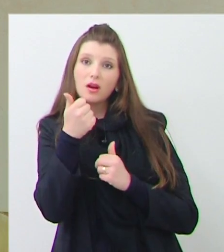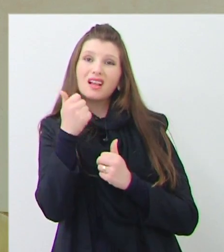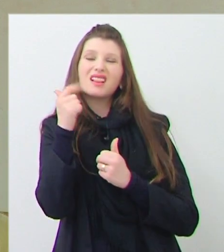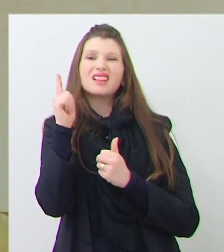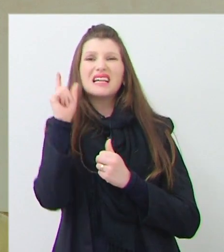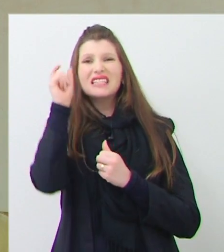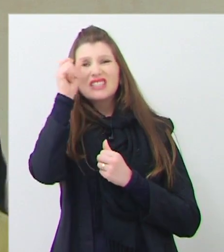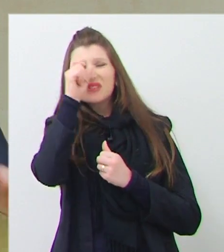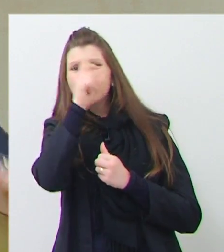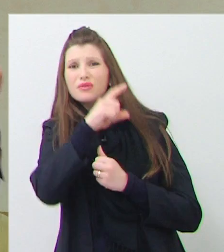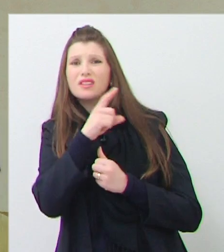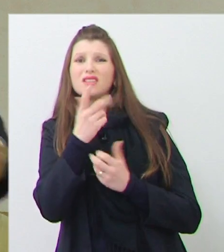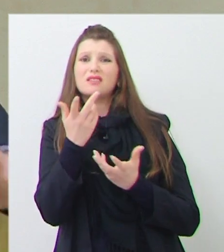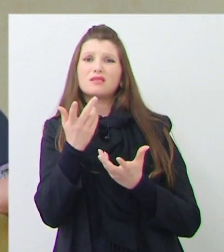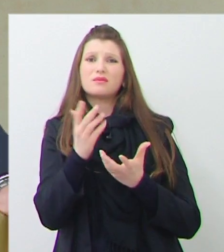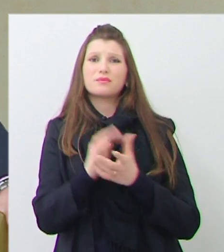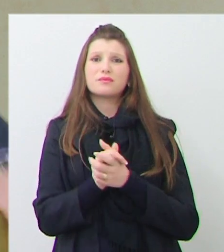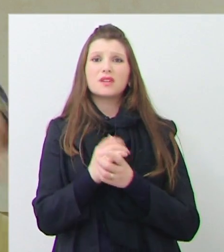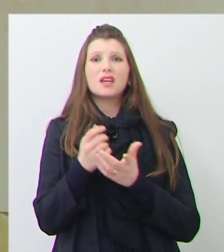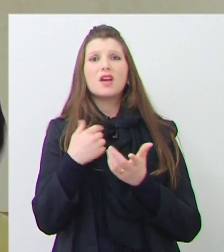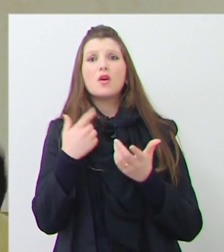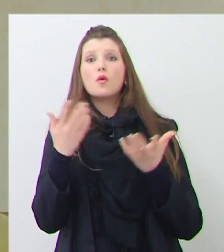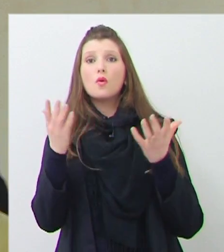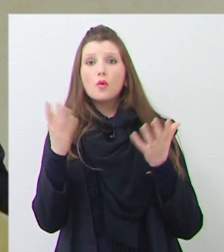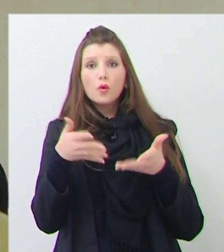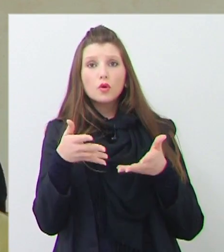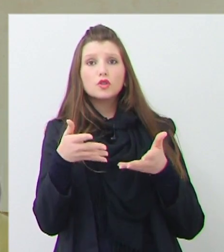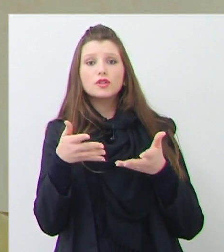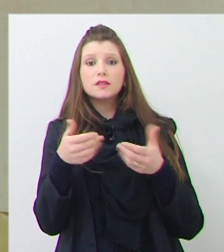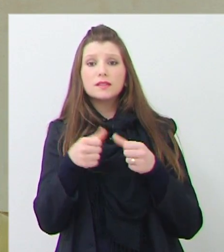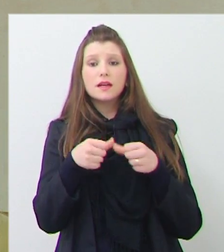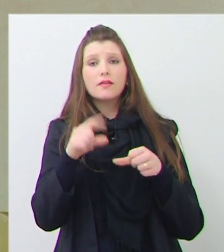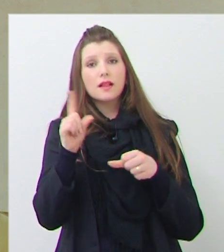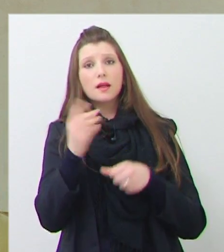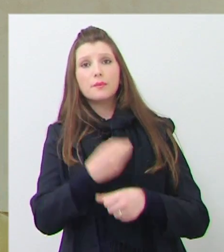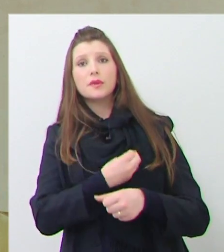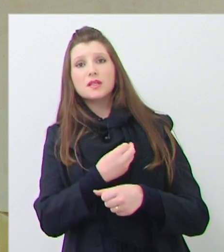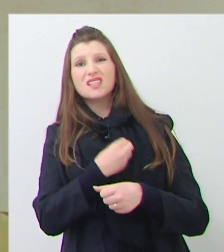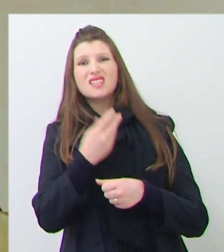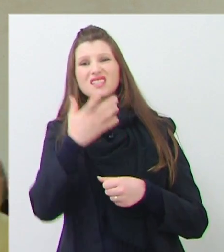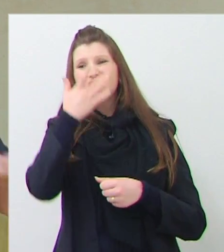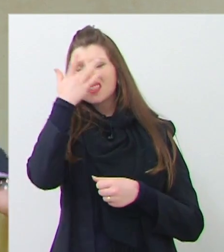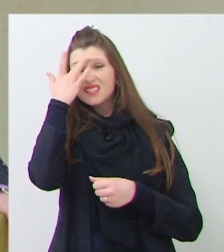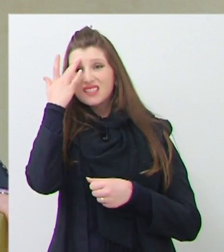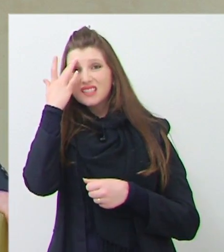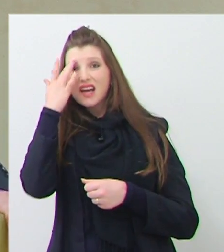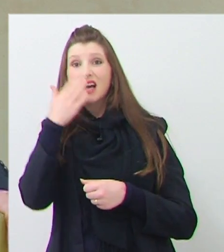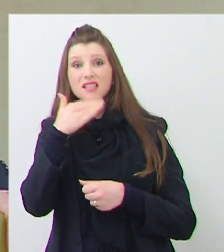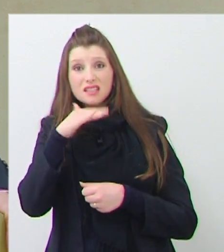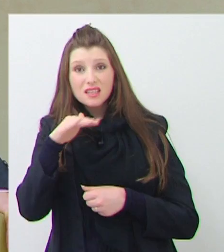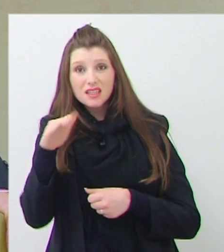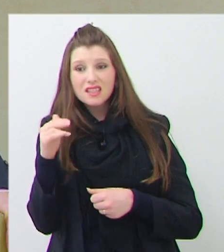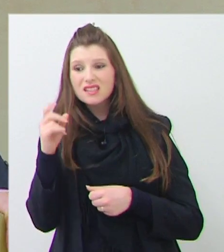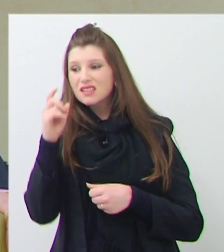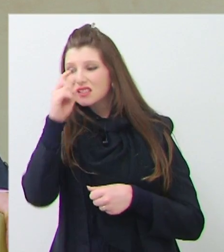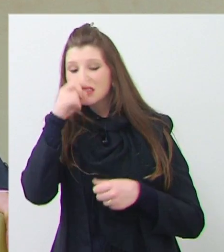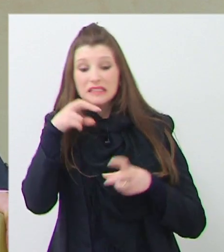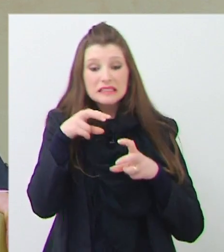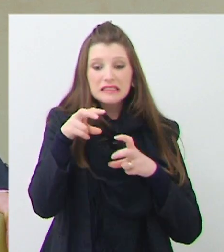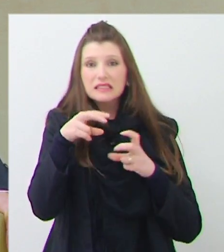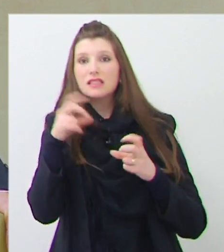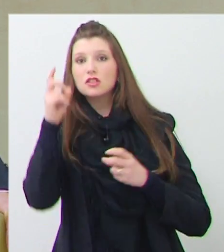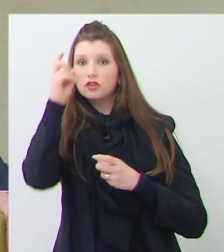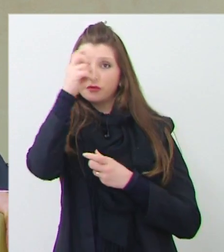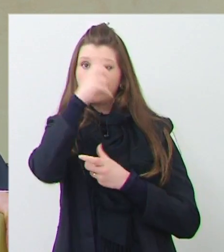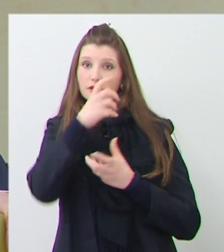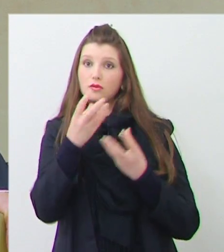de toda a travessia. Hoje mesmo eu estava ali, as crianças para atravessar, é um momento difícil, então eu venho pedir para que a